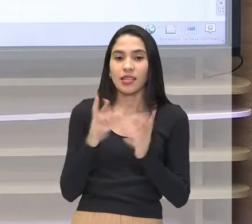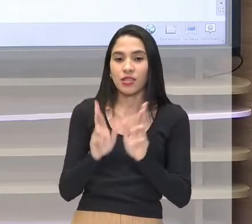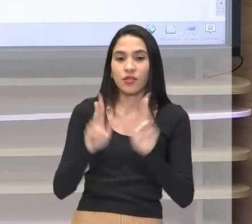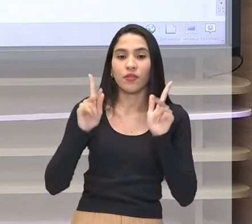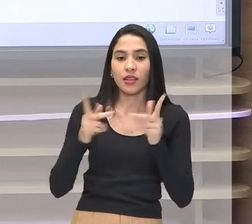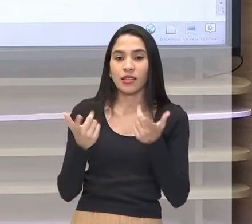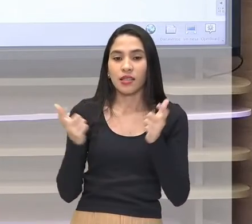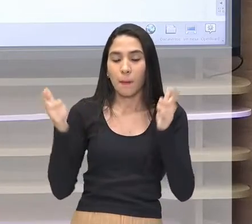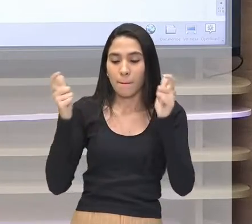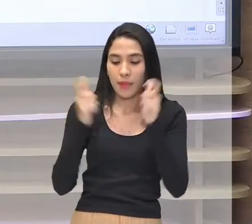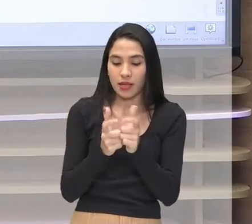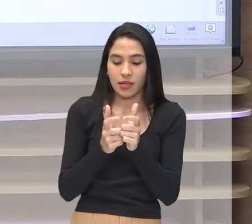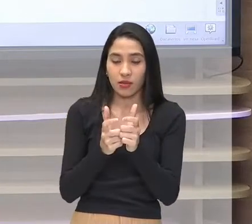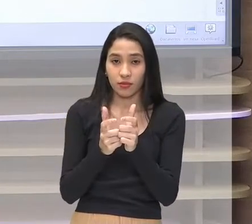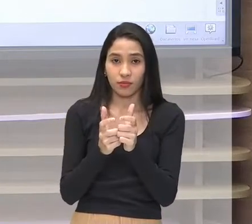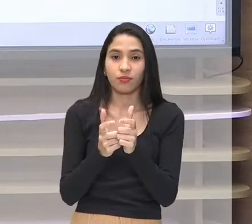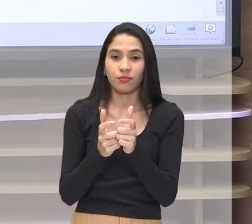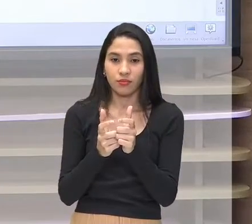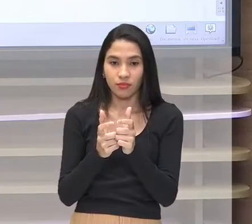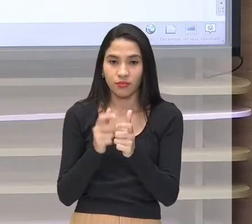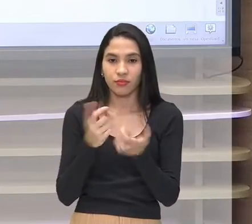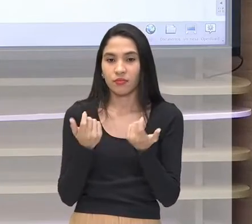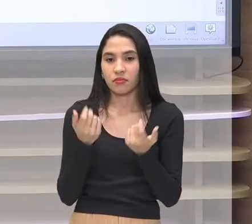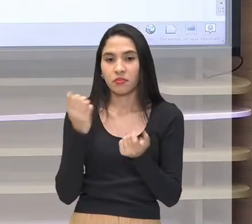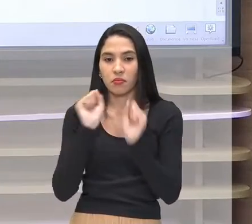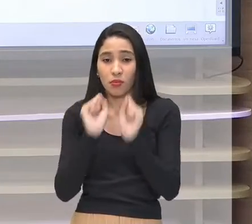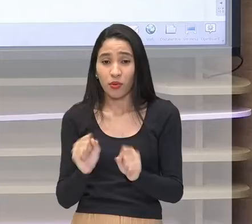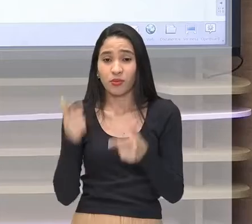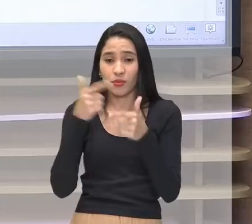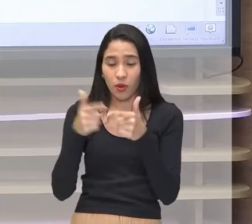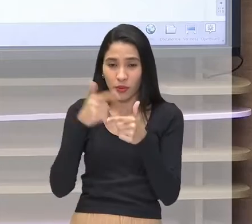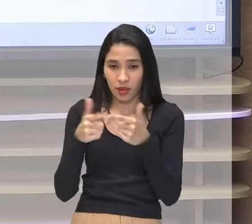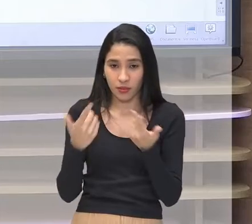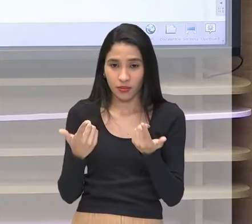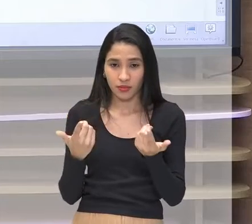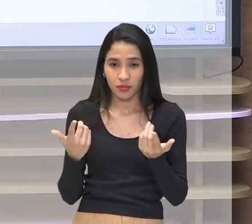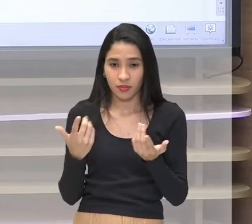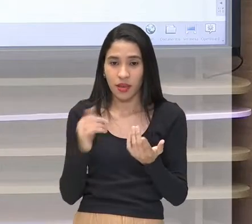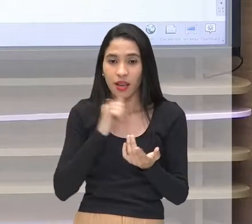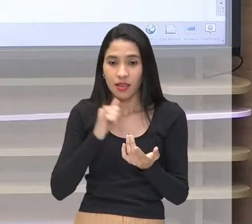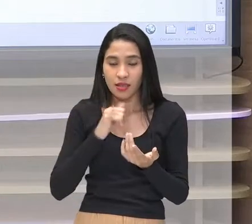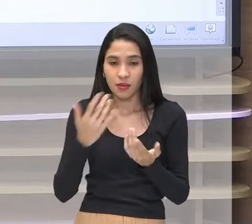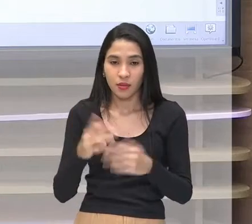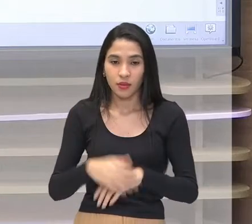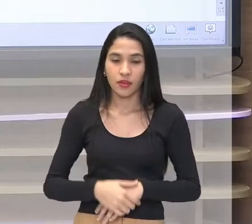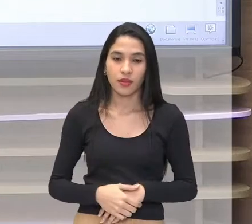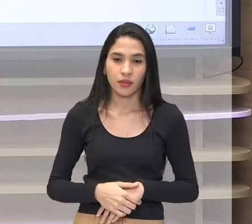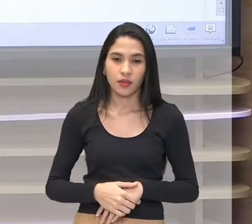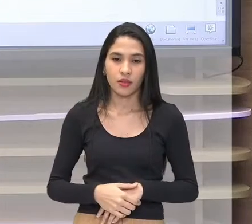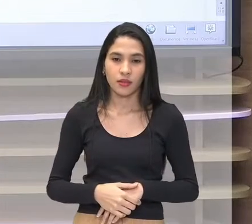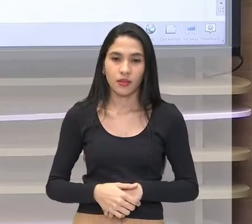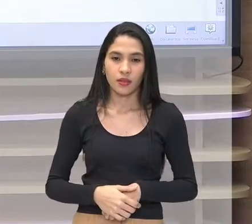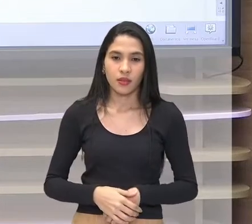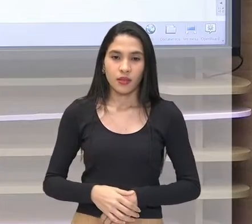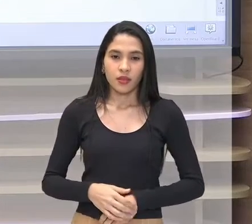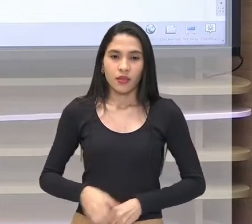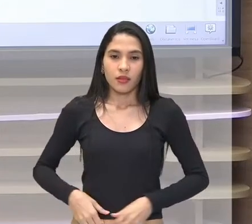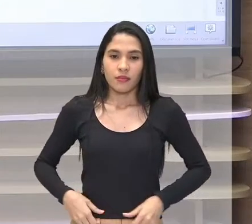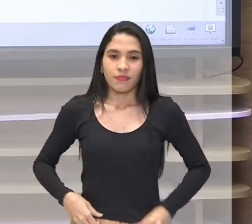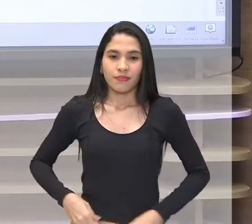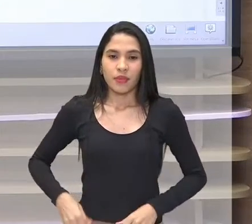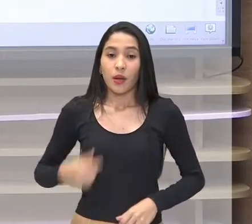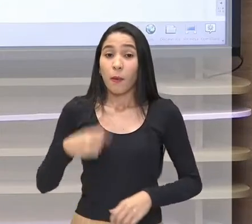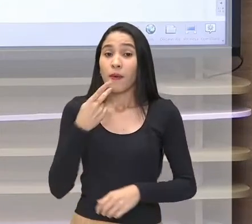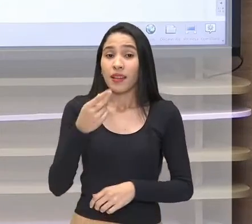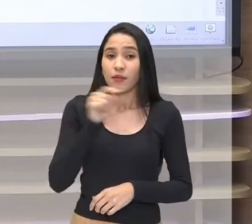de pressão muito grande, pode dar problema. É um exemplo que eu posso falar para